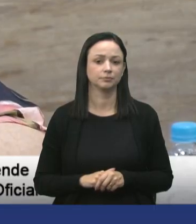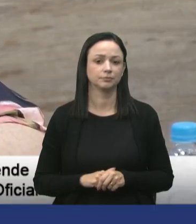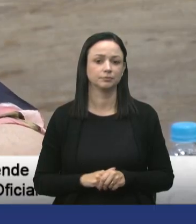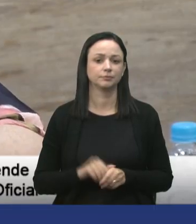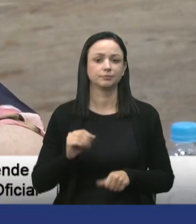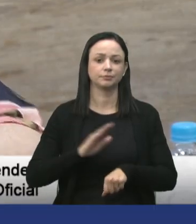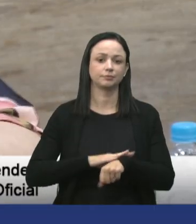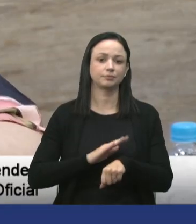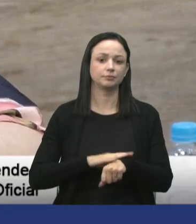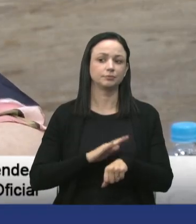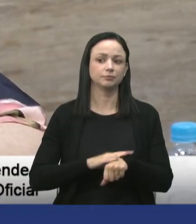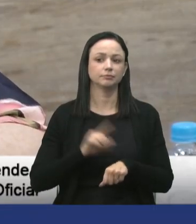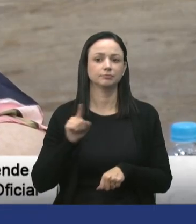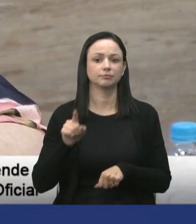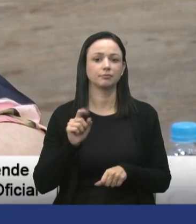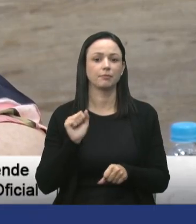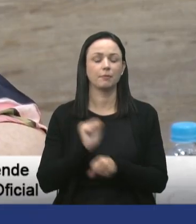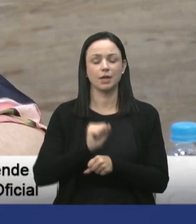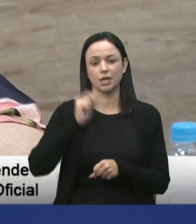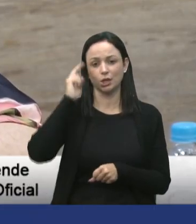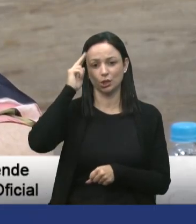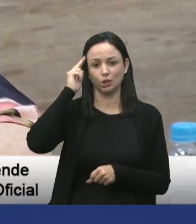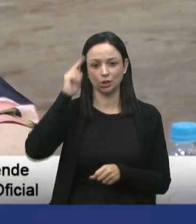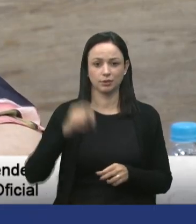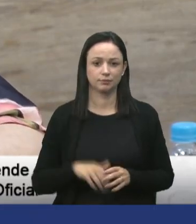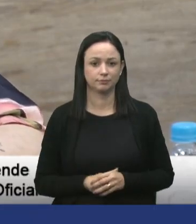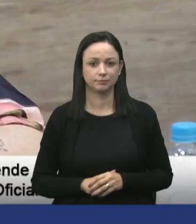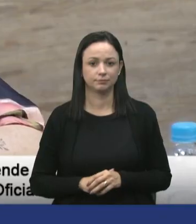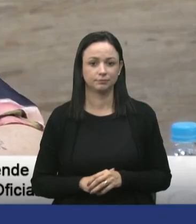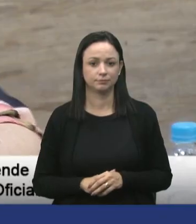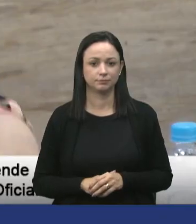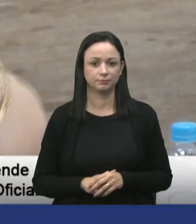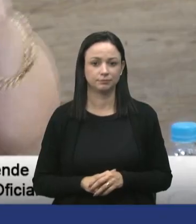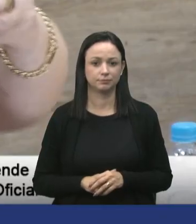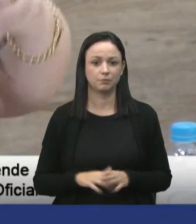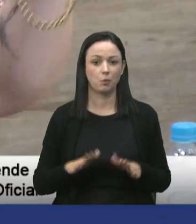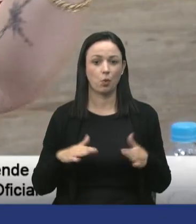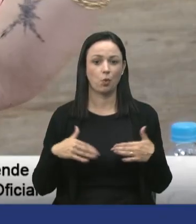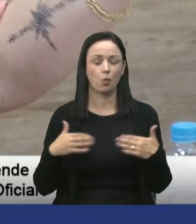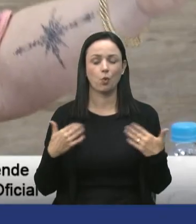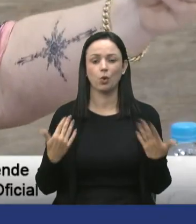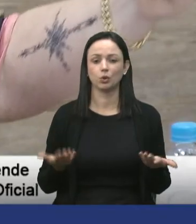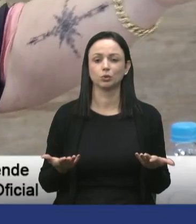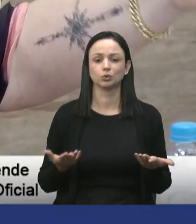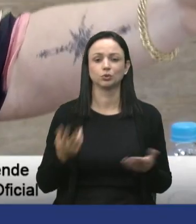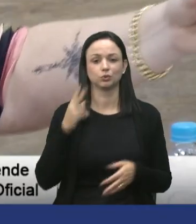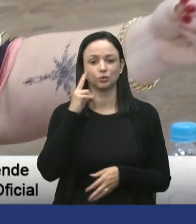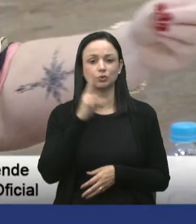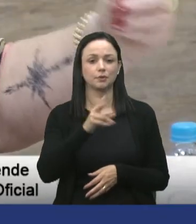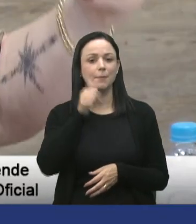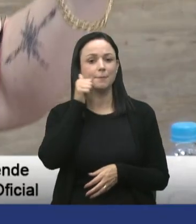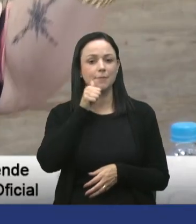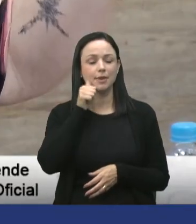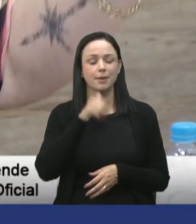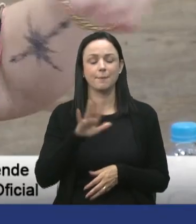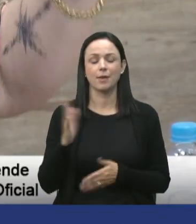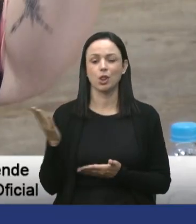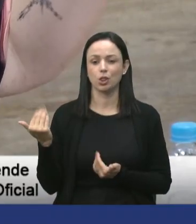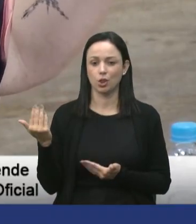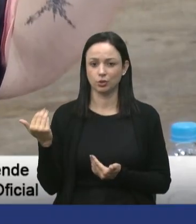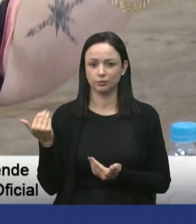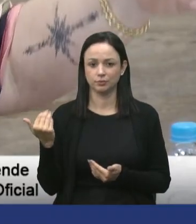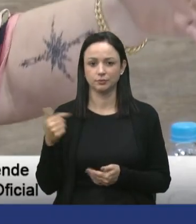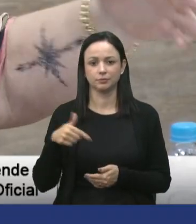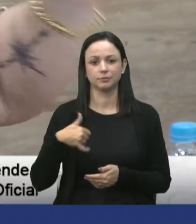acontece? Ela para de sonhar. Então, quando a gente olha para as meninas mais novinhas,